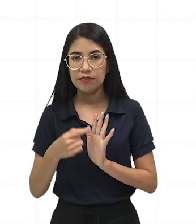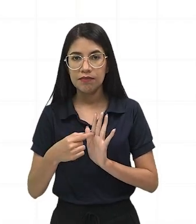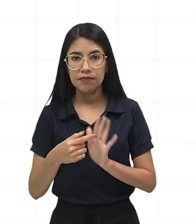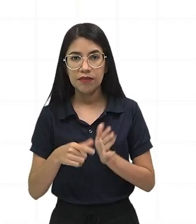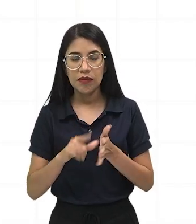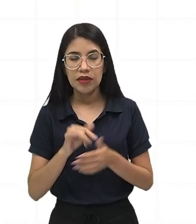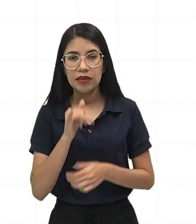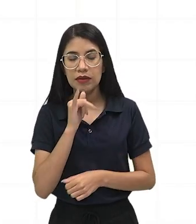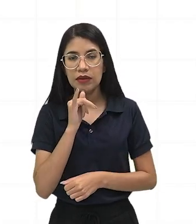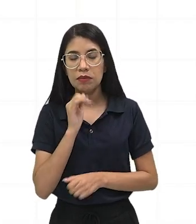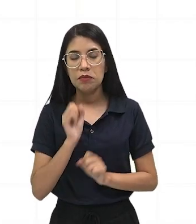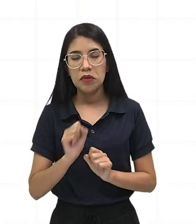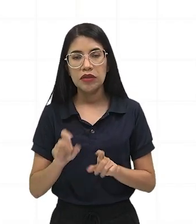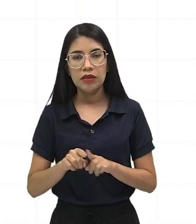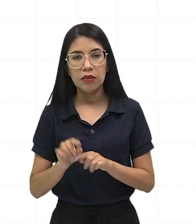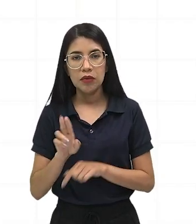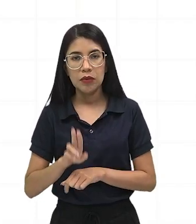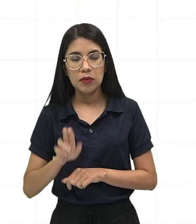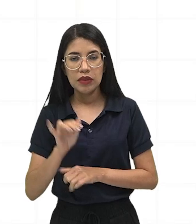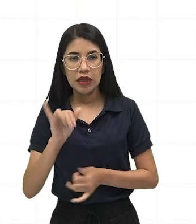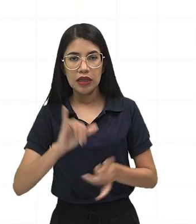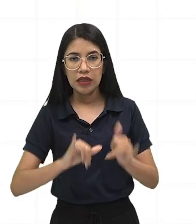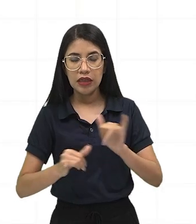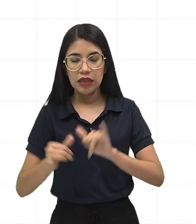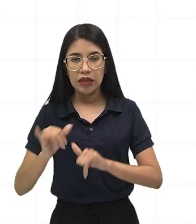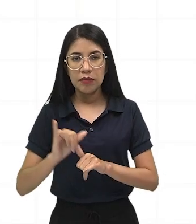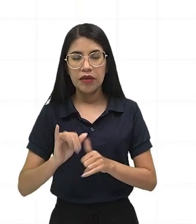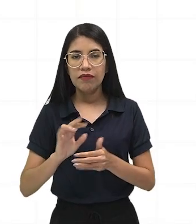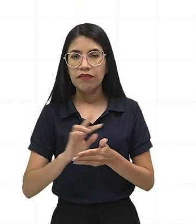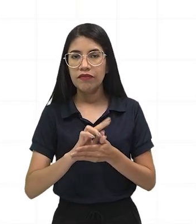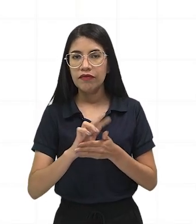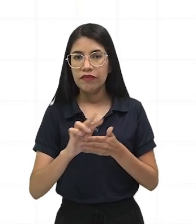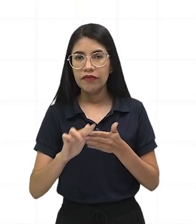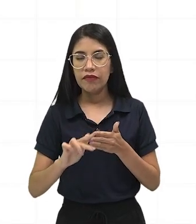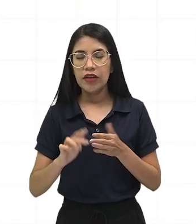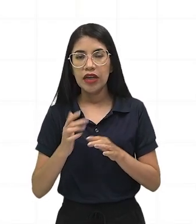utilizar química, física, vários e vários